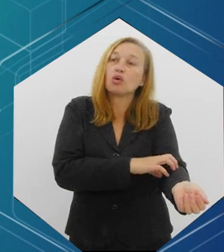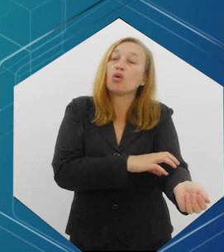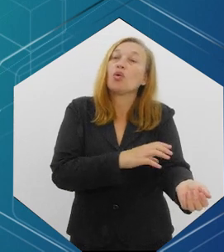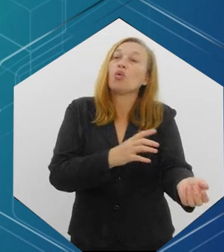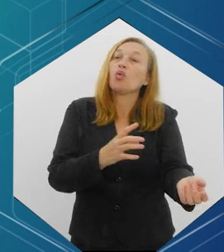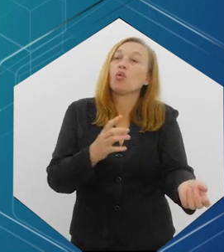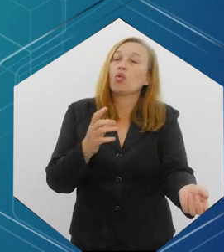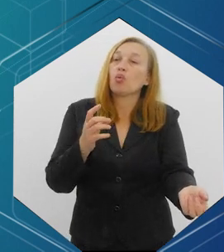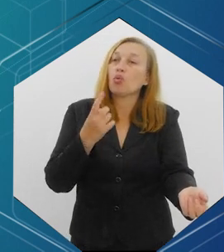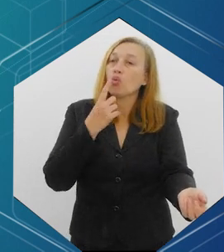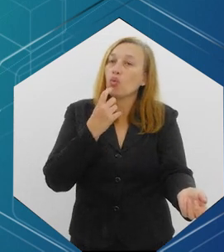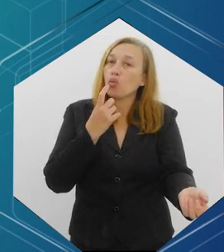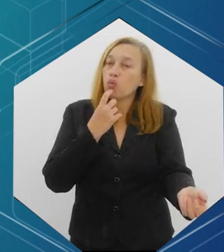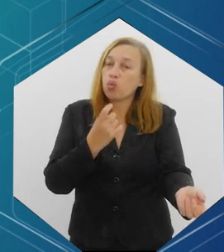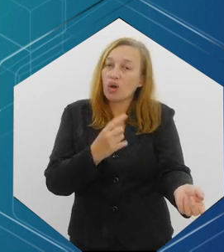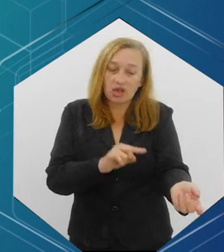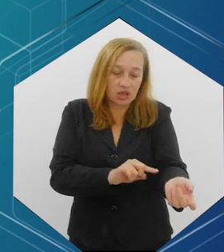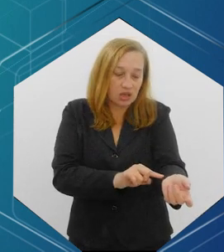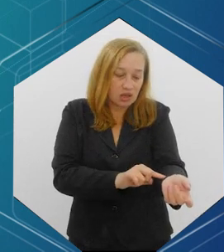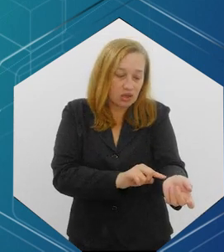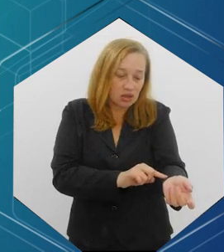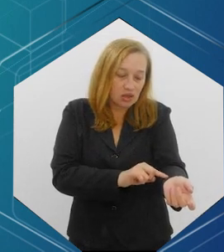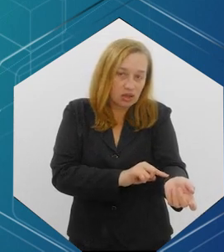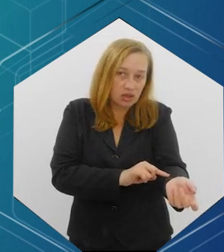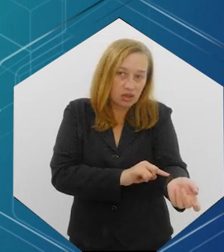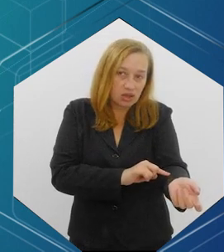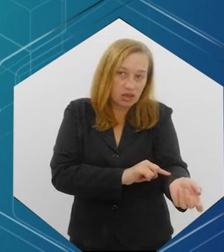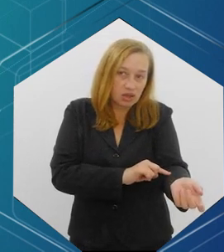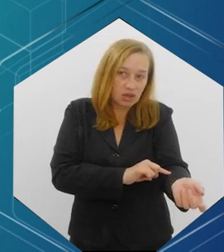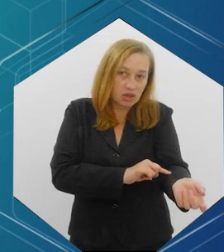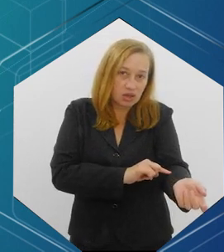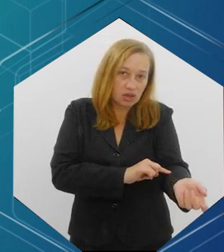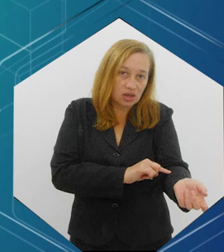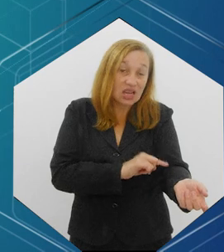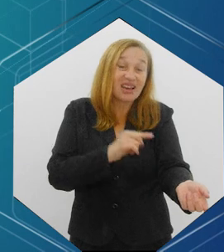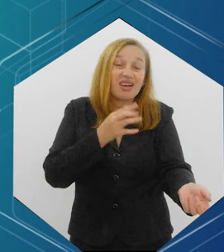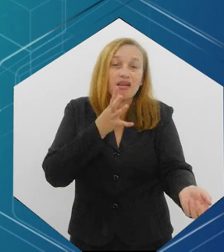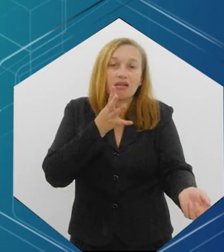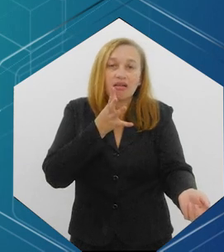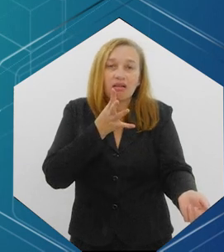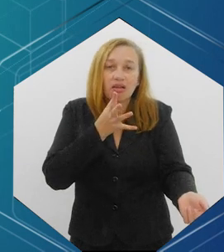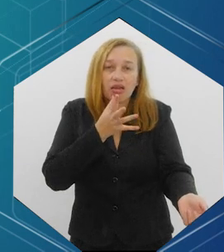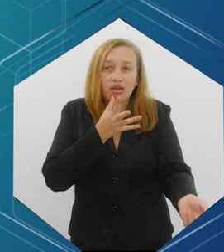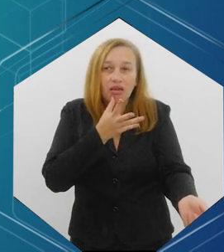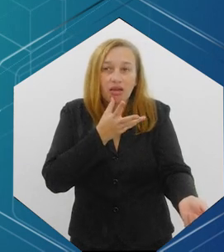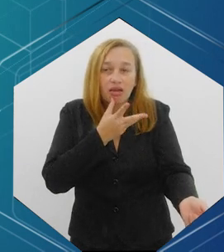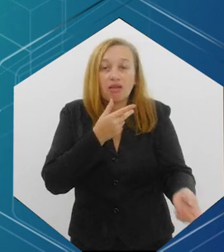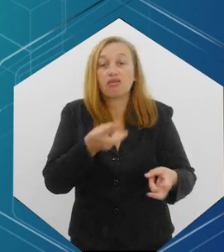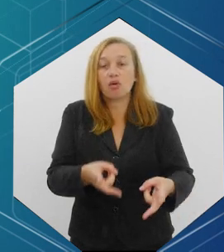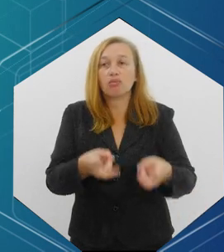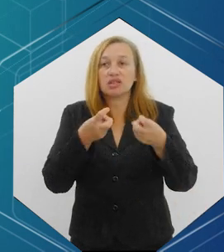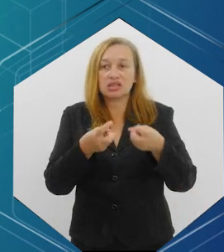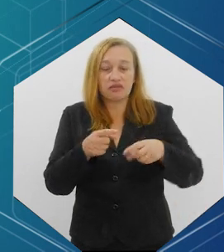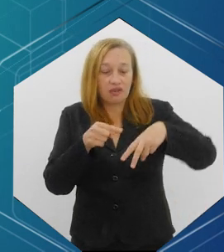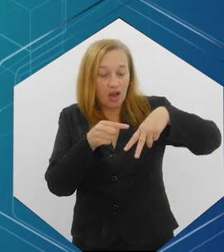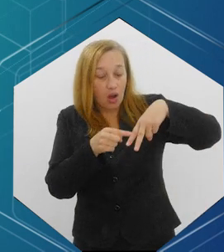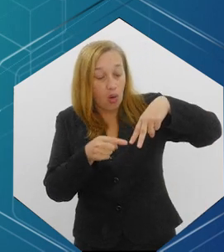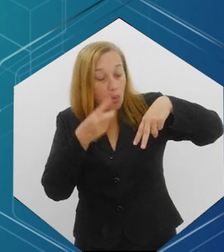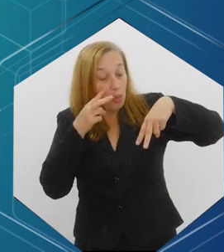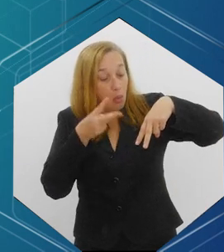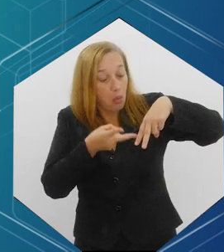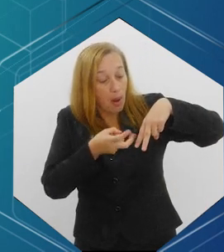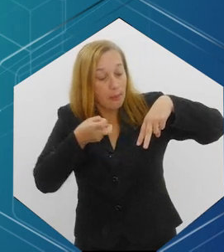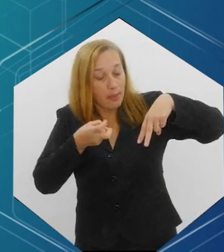você tem o sangue fluindo menos rápido, de uma velocidade diversa do que na outra perna. Então você vai sempre